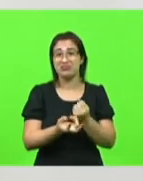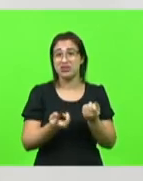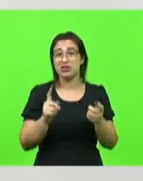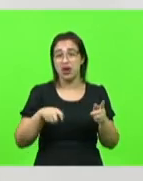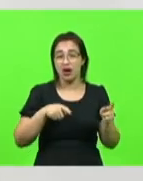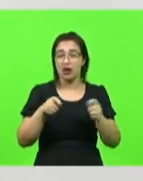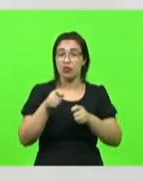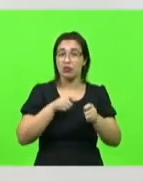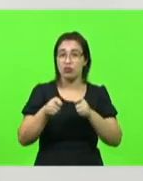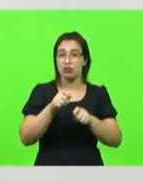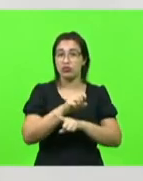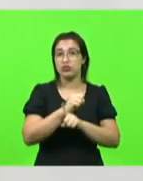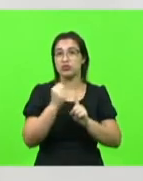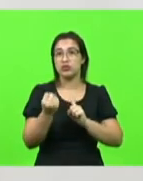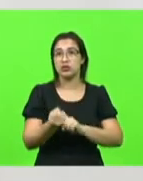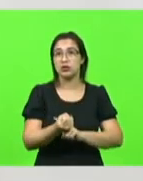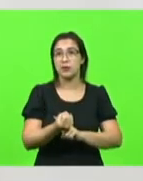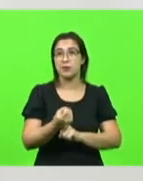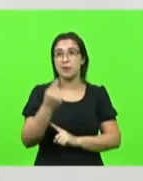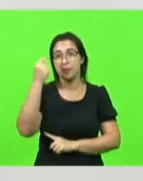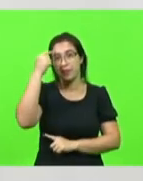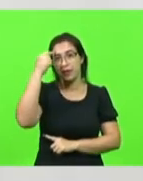controle social. Eu trago à memória